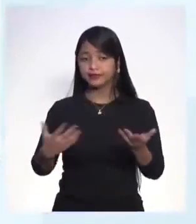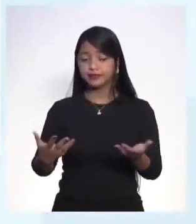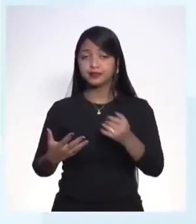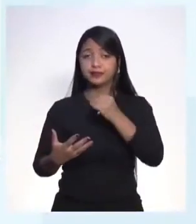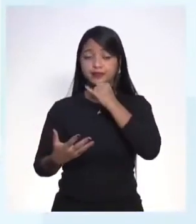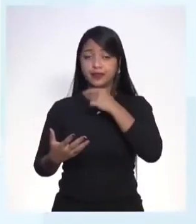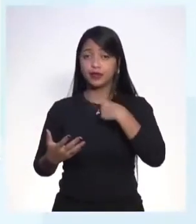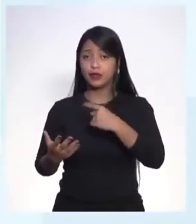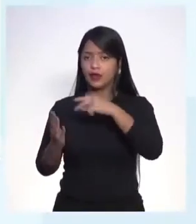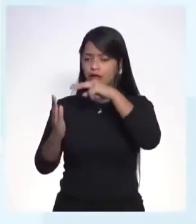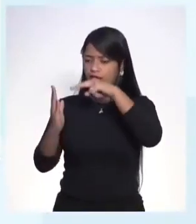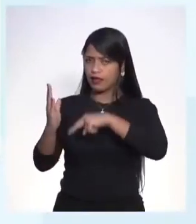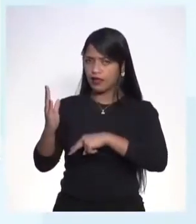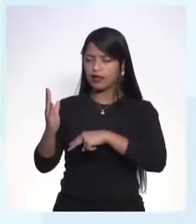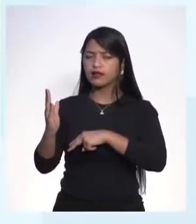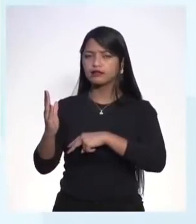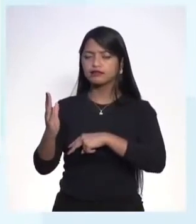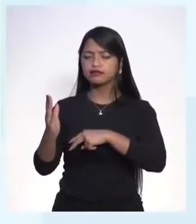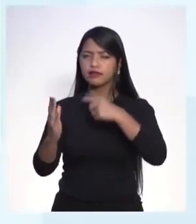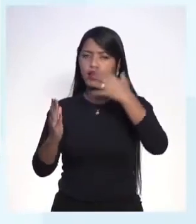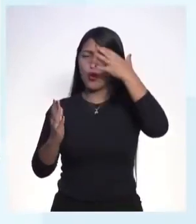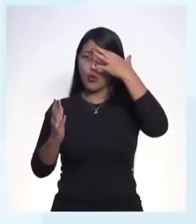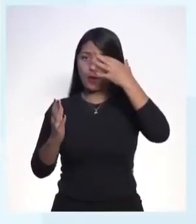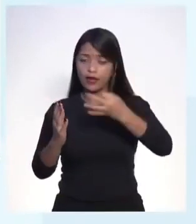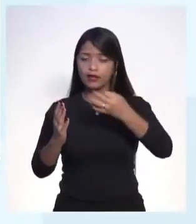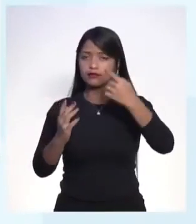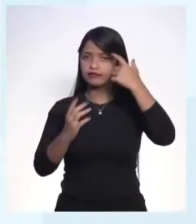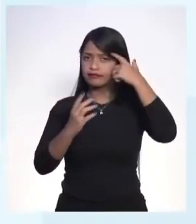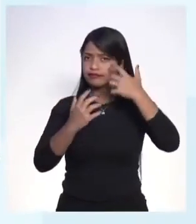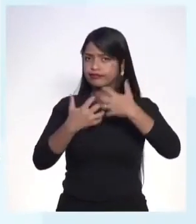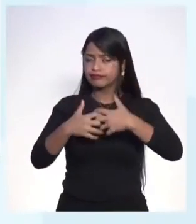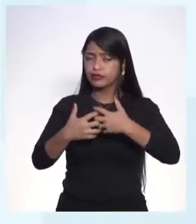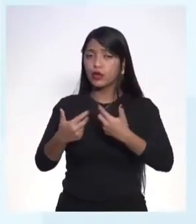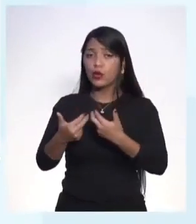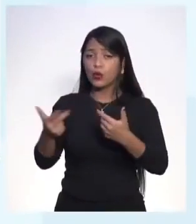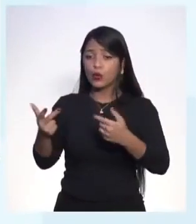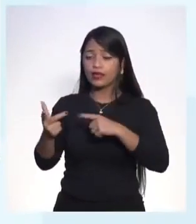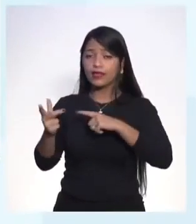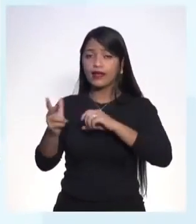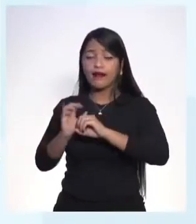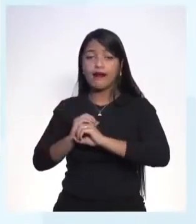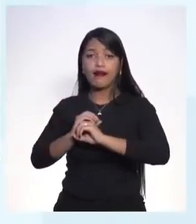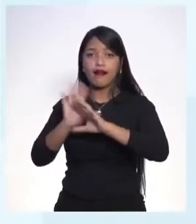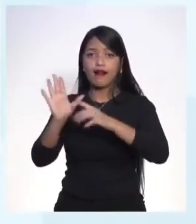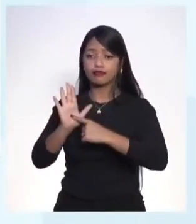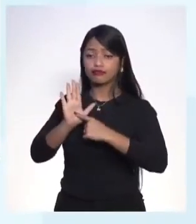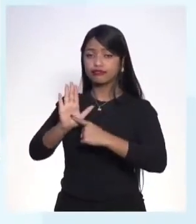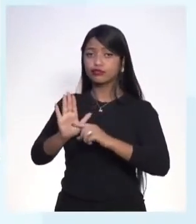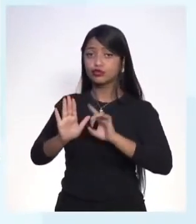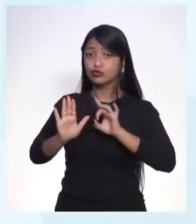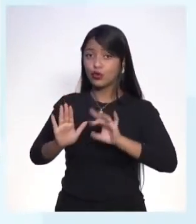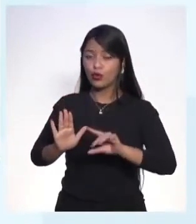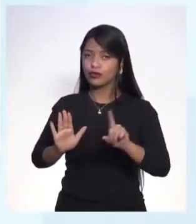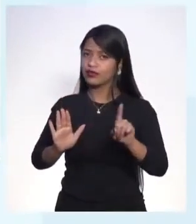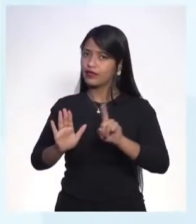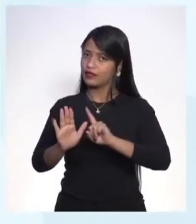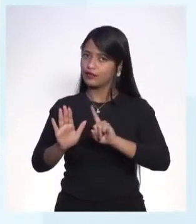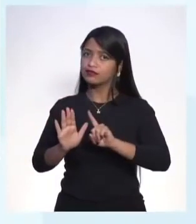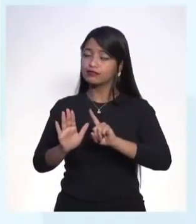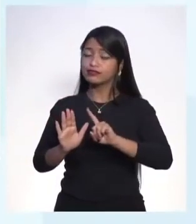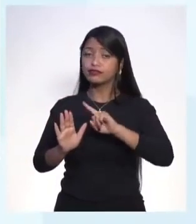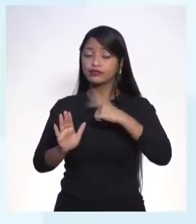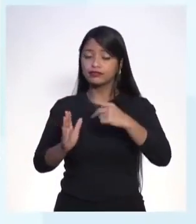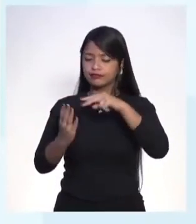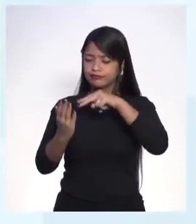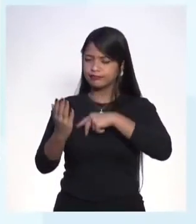ficar restritos à compreensão ou somente o que está explícito, ou seja, o que está escrito. Para termos uma interpretação